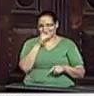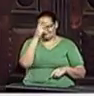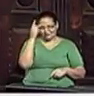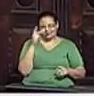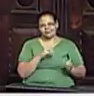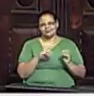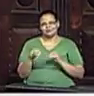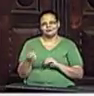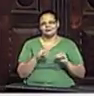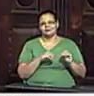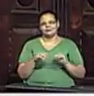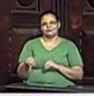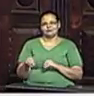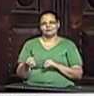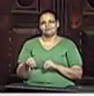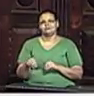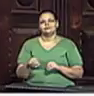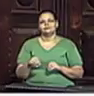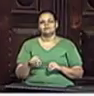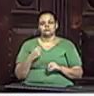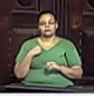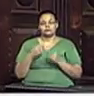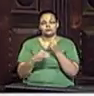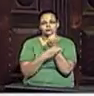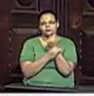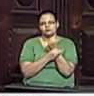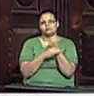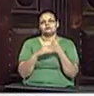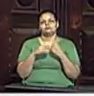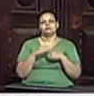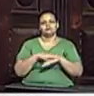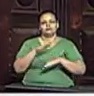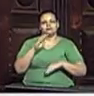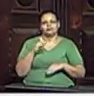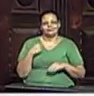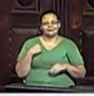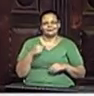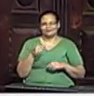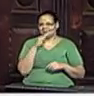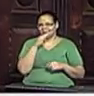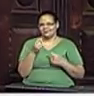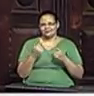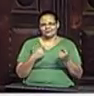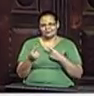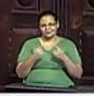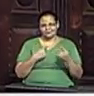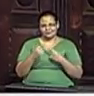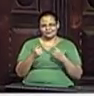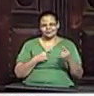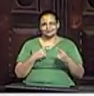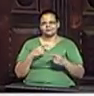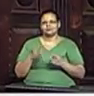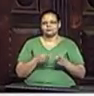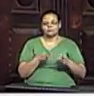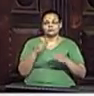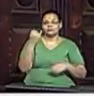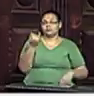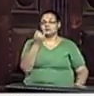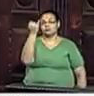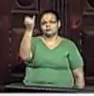pessoal para reforçar a segurança nas nossas estradas. Isso é